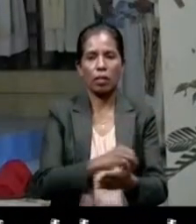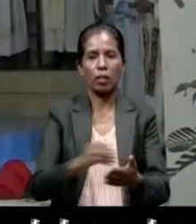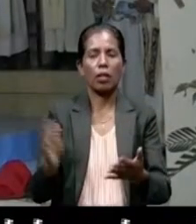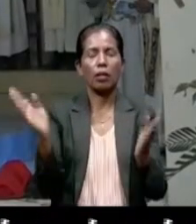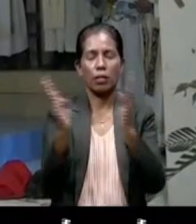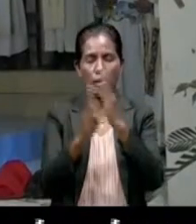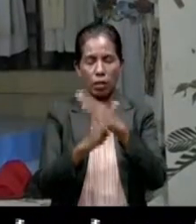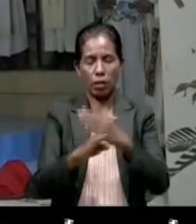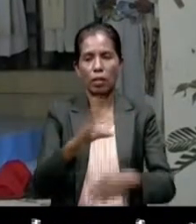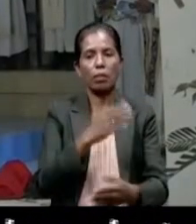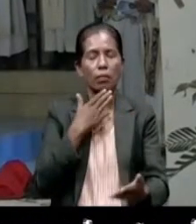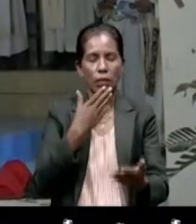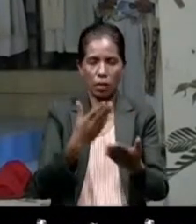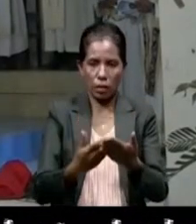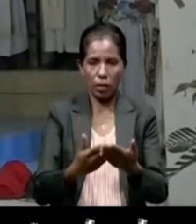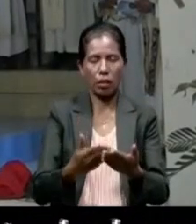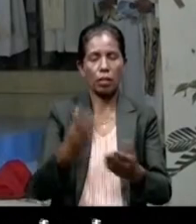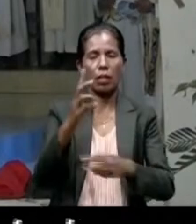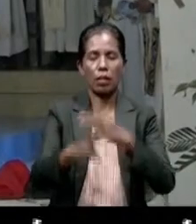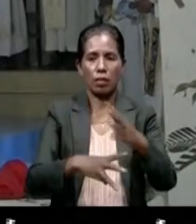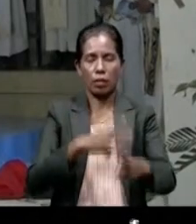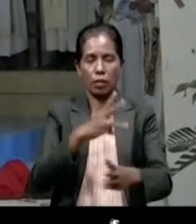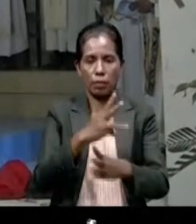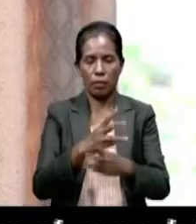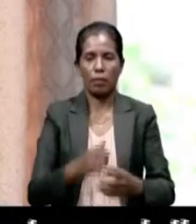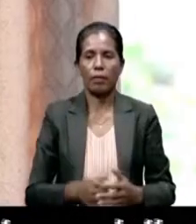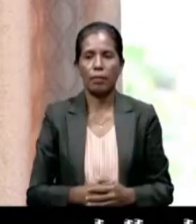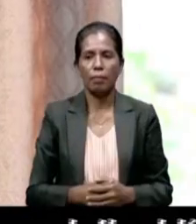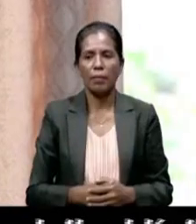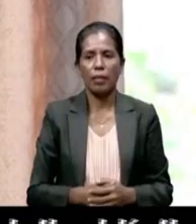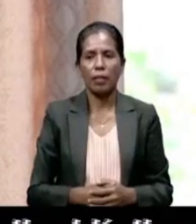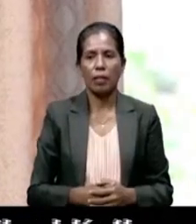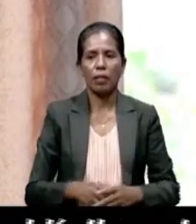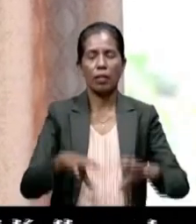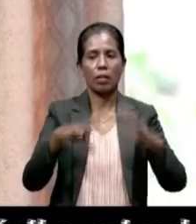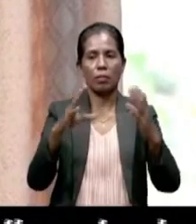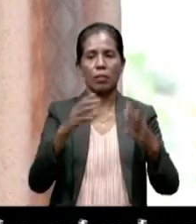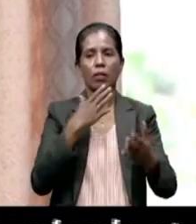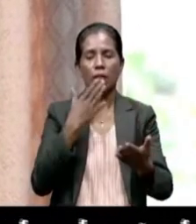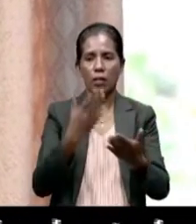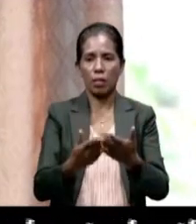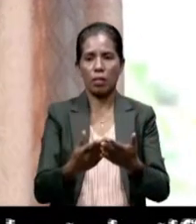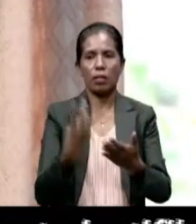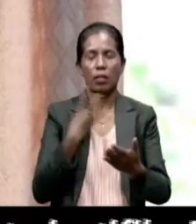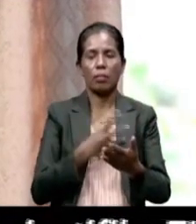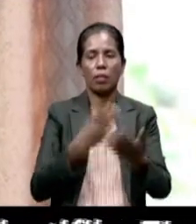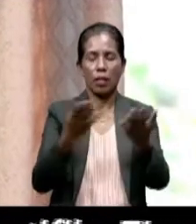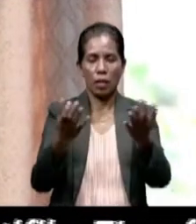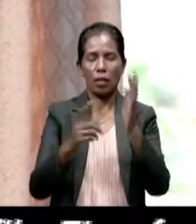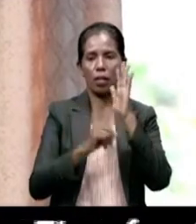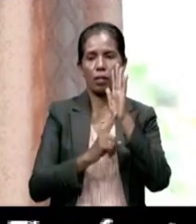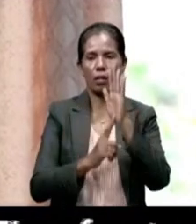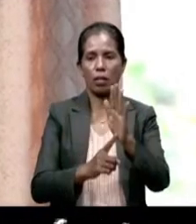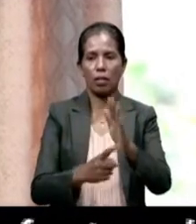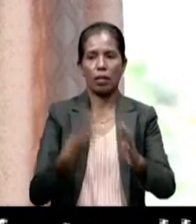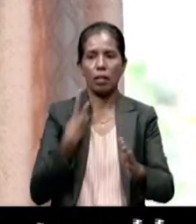bibi ata no missionário dia iha mundo ne. Comissão Organizadora, ami akara kato hato mos,